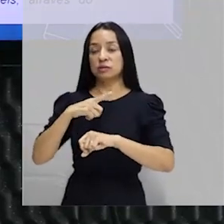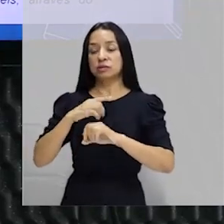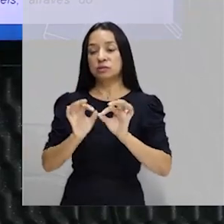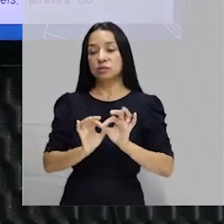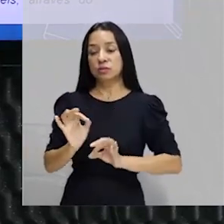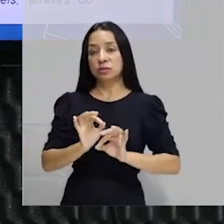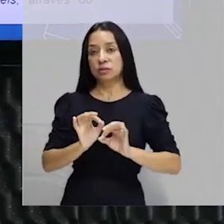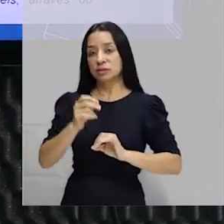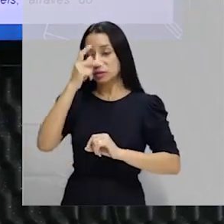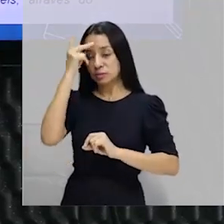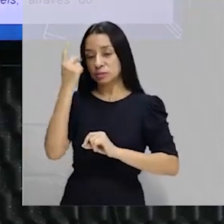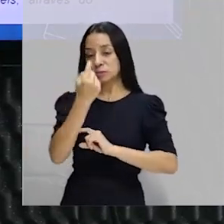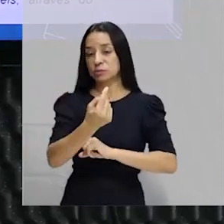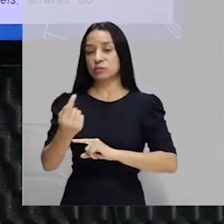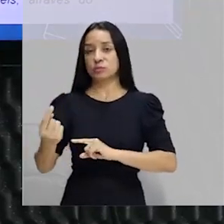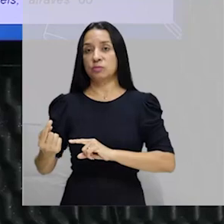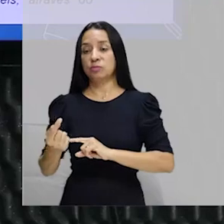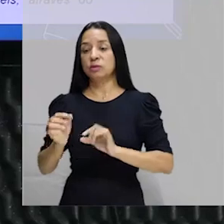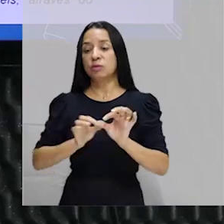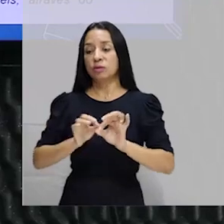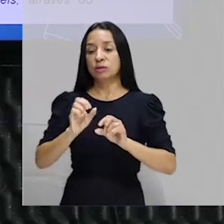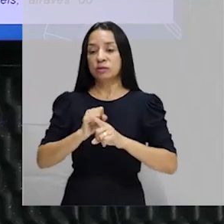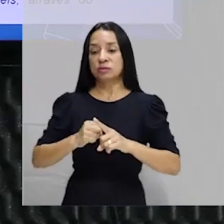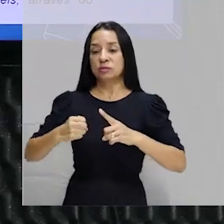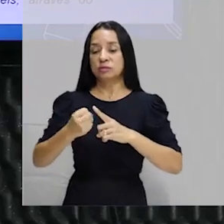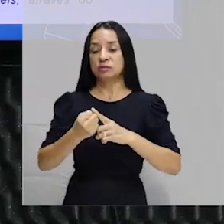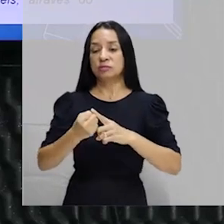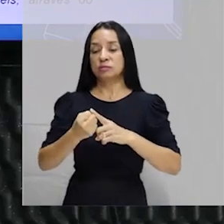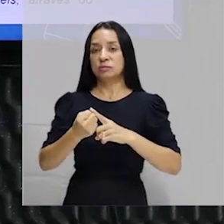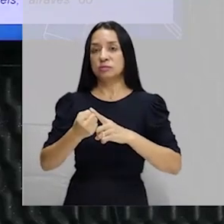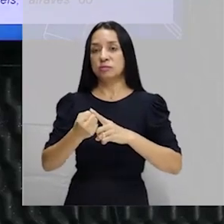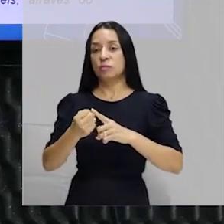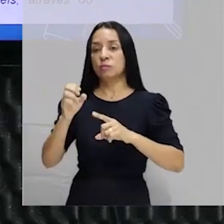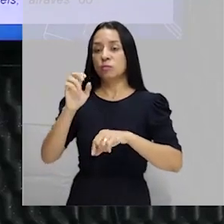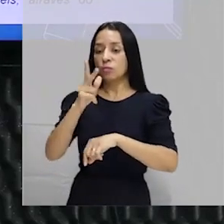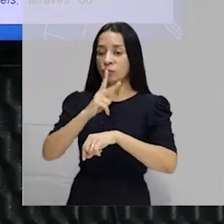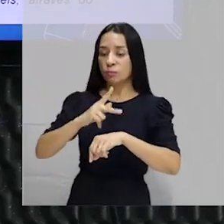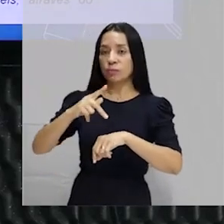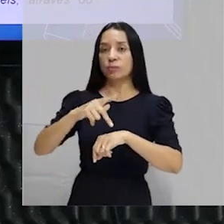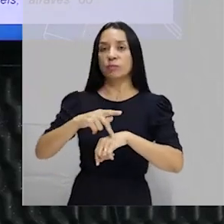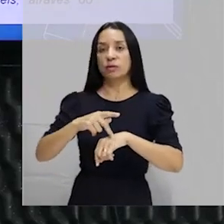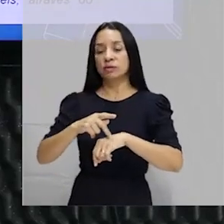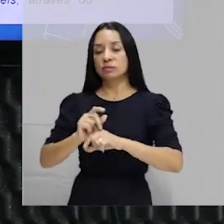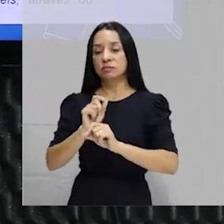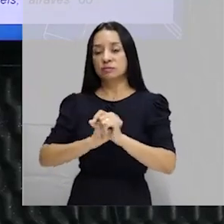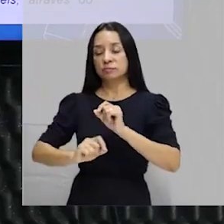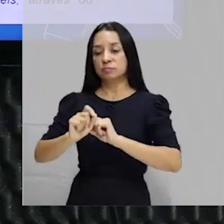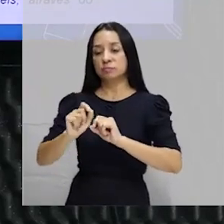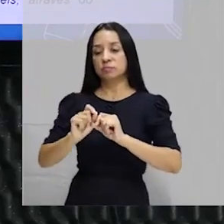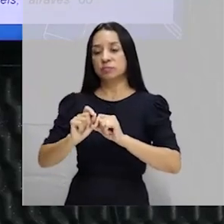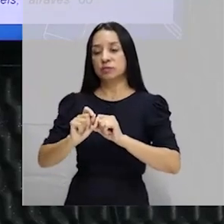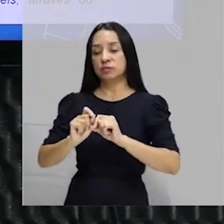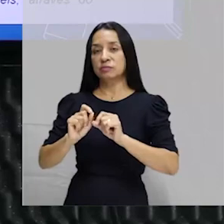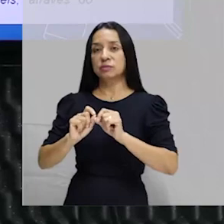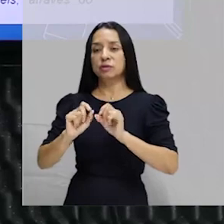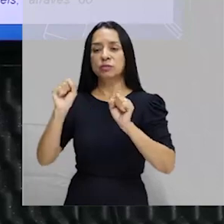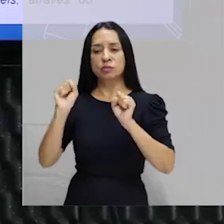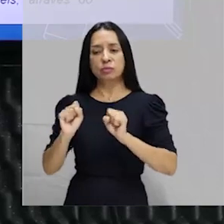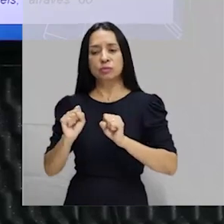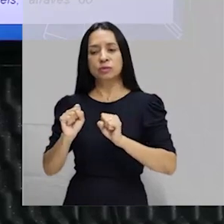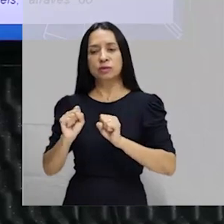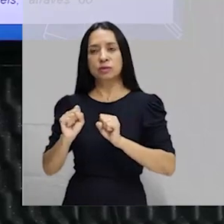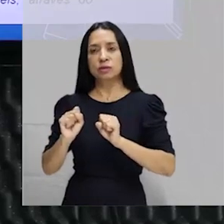ele não existe, tá? Que elementos são esses, Marcos, que compõem o Estado que a própria questão te fala? O primeiro deles é o povo, galera, tá?